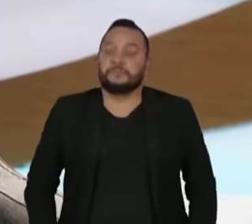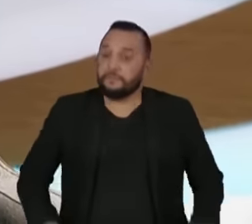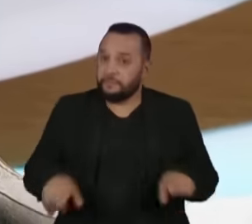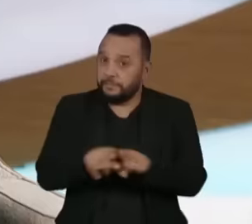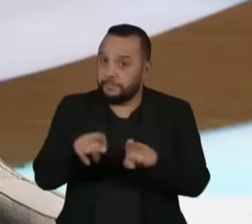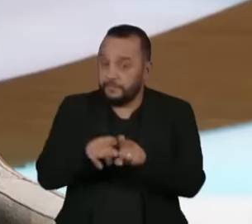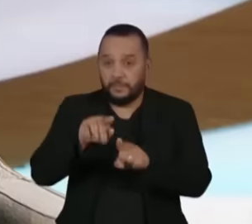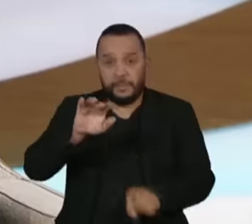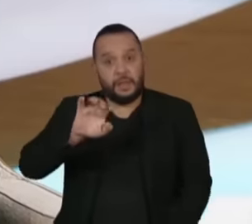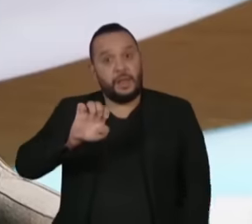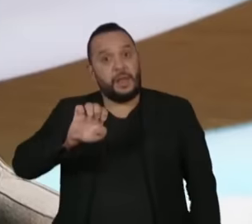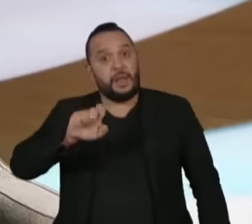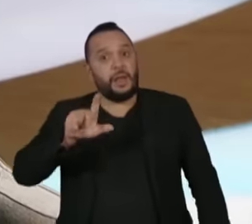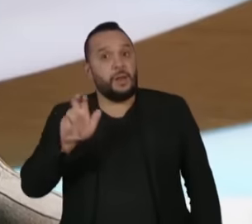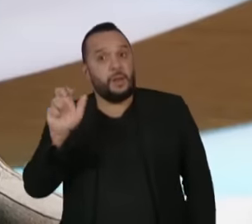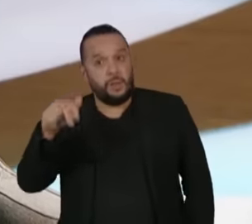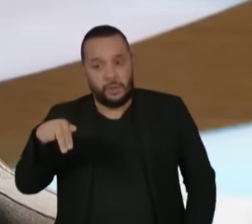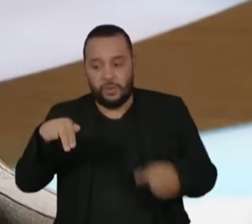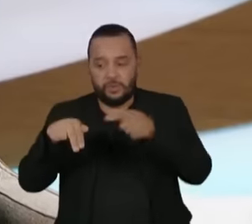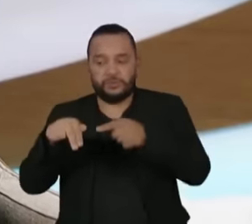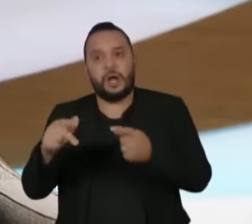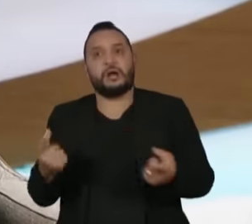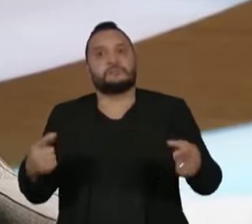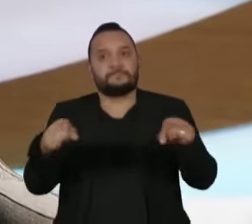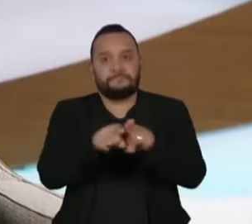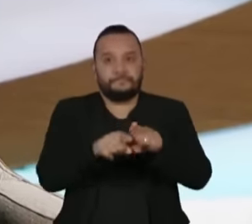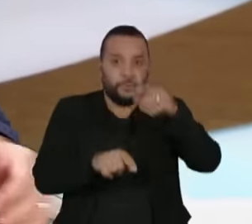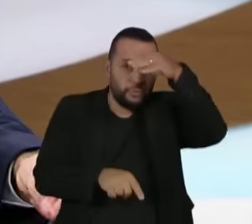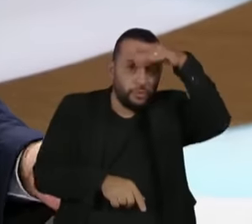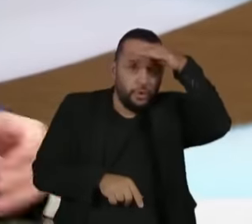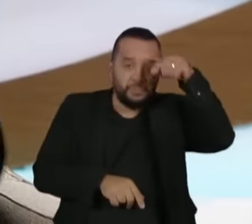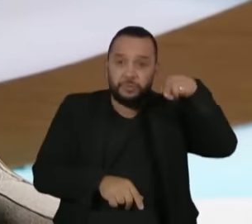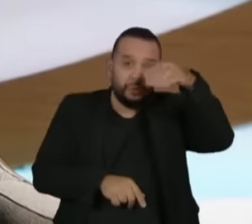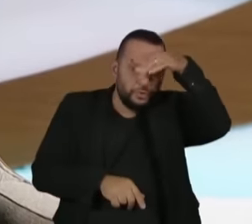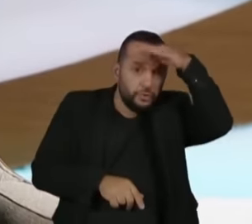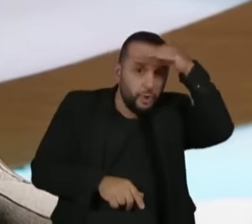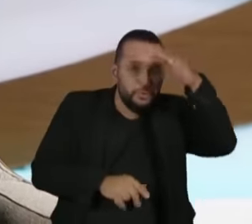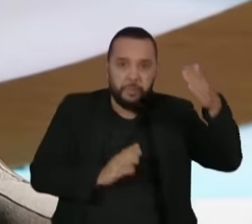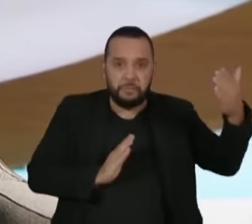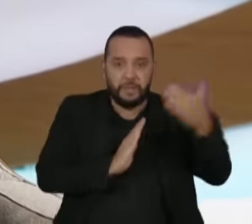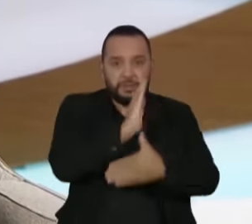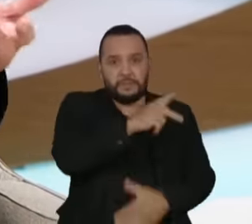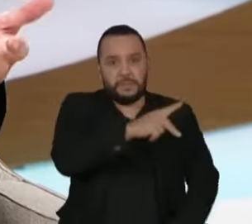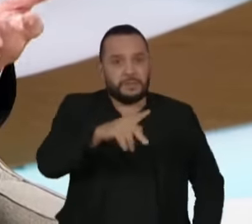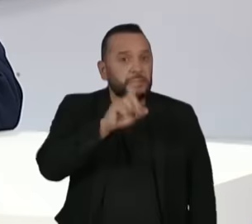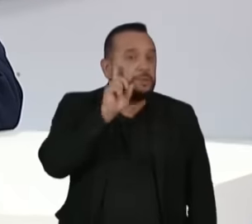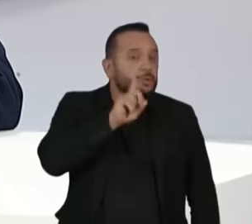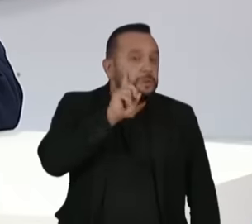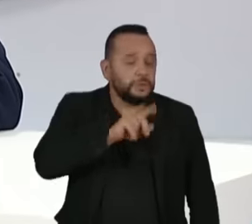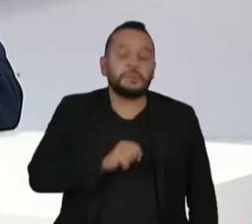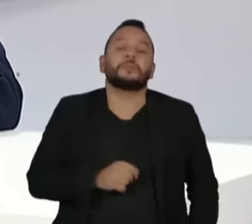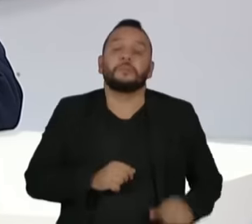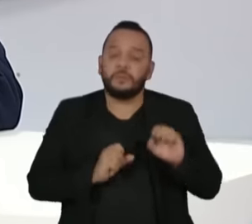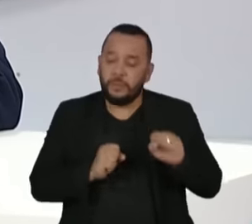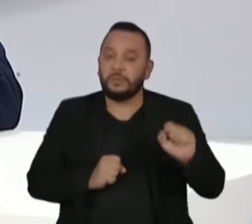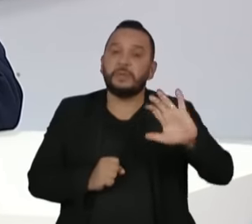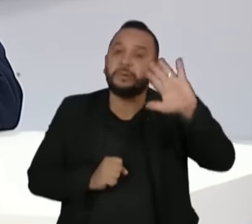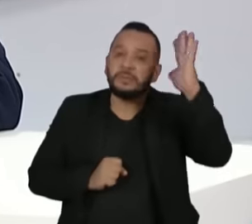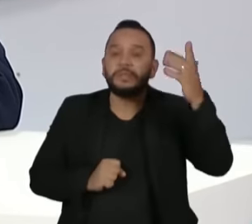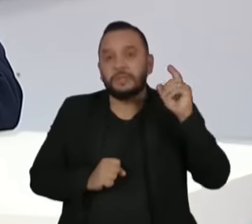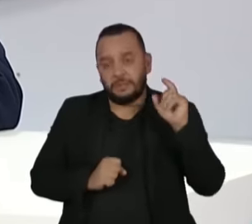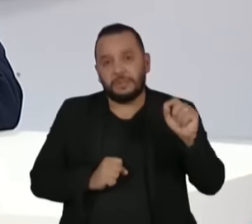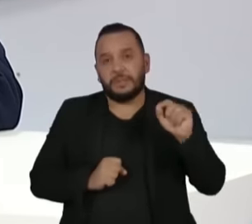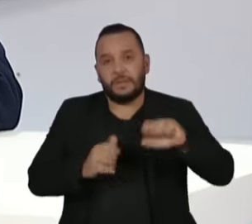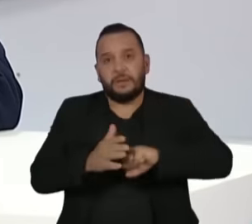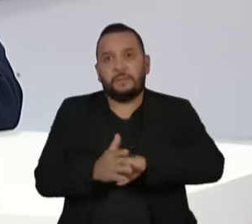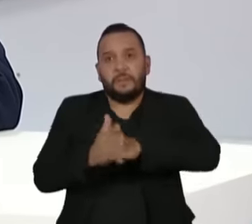Elon Musk próximo ao Trump como ele é. E no caso do Trump se eleger presidente dos Estados Unidos, eu acho que há uma possibilidade real de sanções